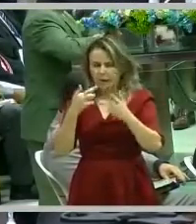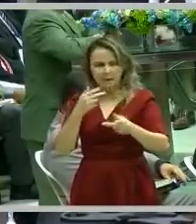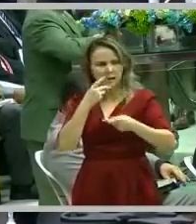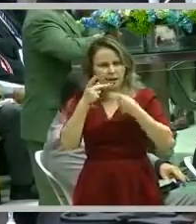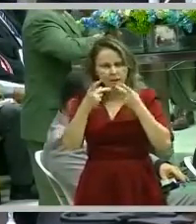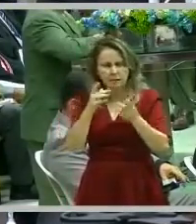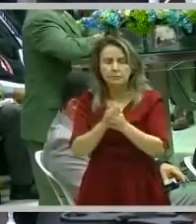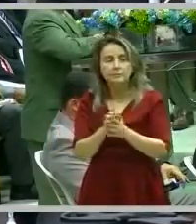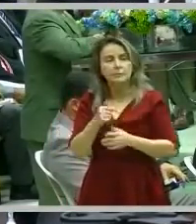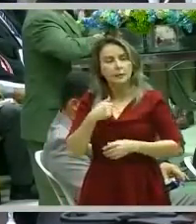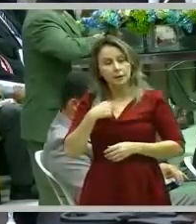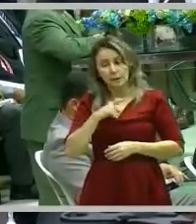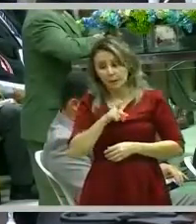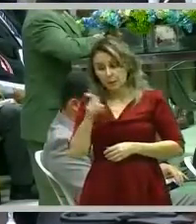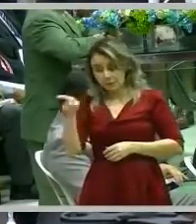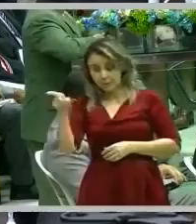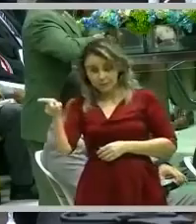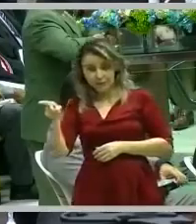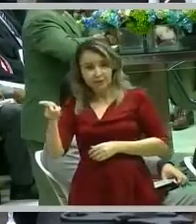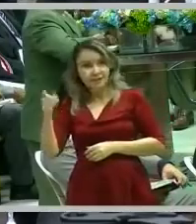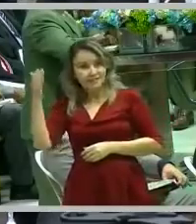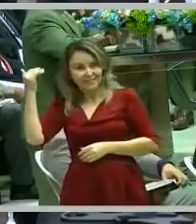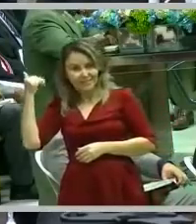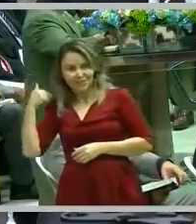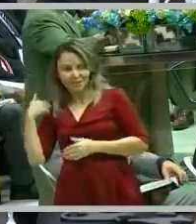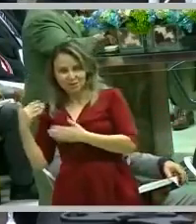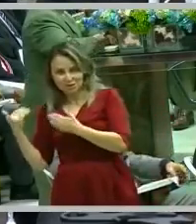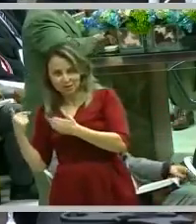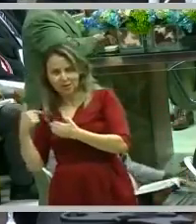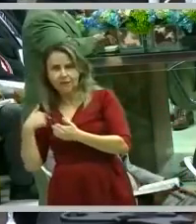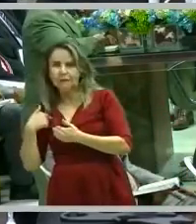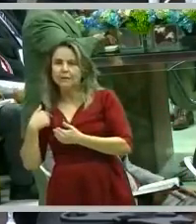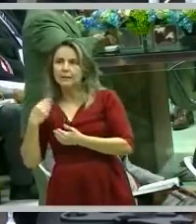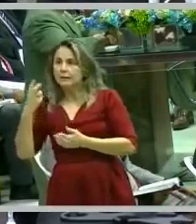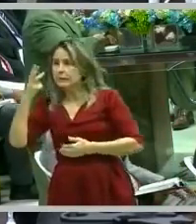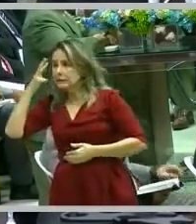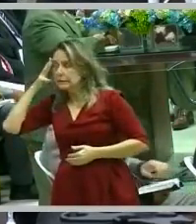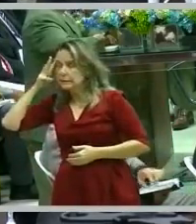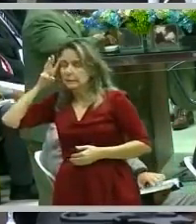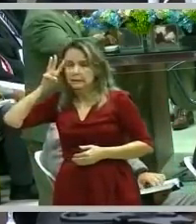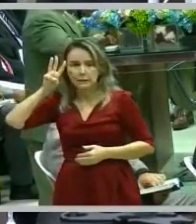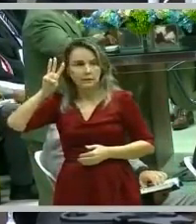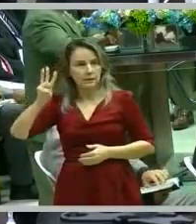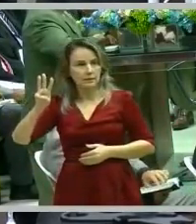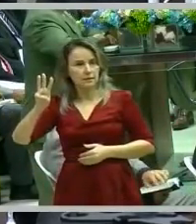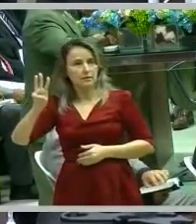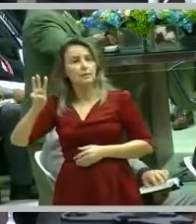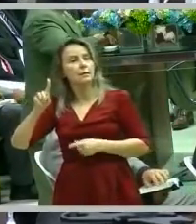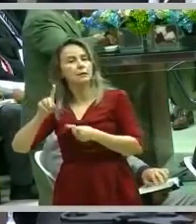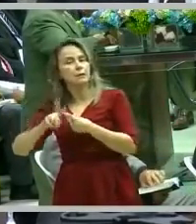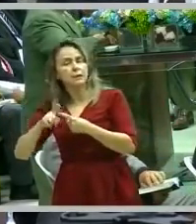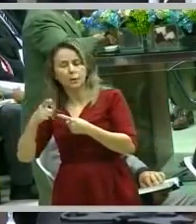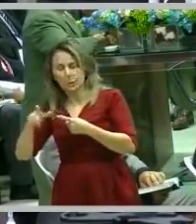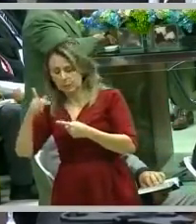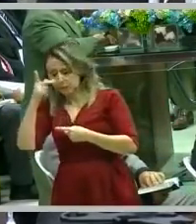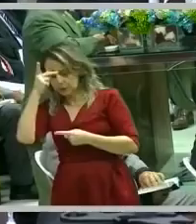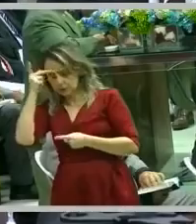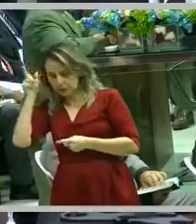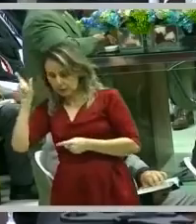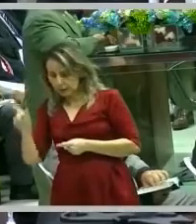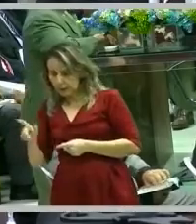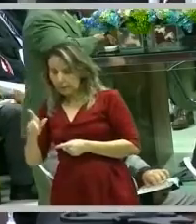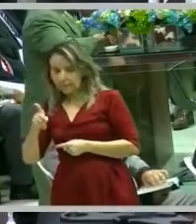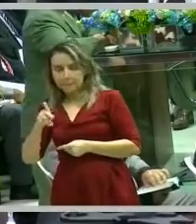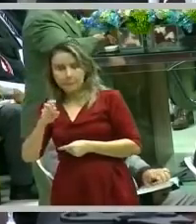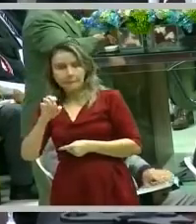jovem, eu ia lá e passava de 3 dias, irmãos. Batizado com o Espírito Santo, eu, irmão Pedro Cândido, o pastor Alberto conheceu. Era